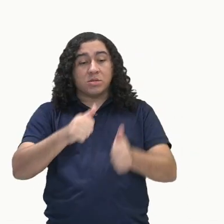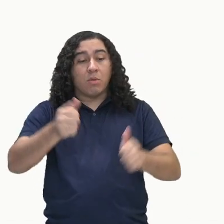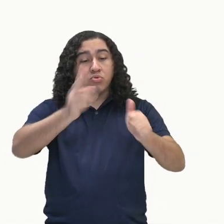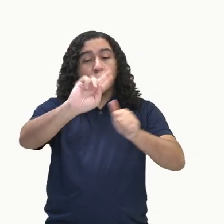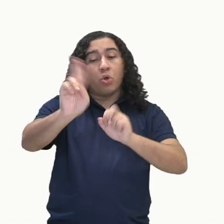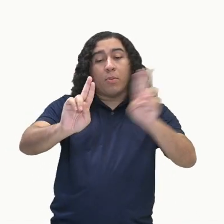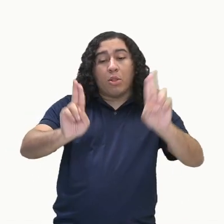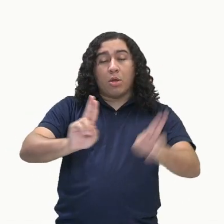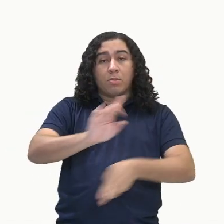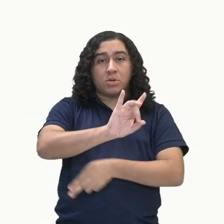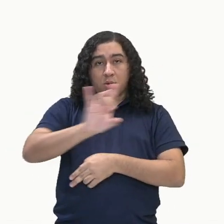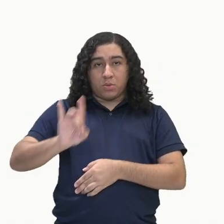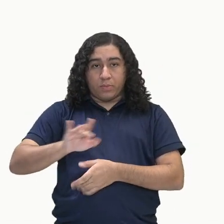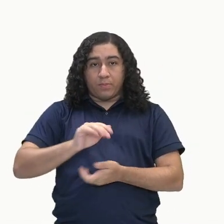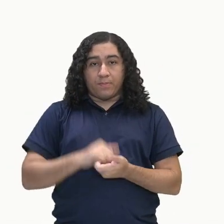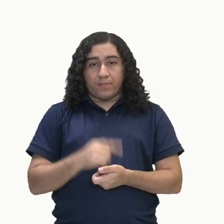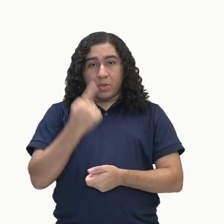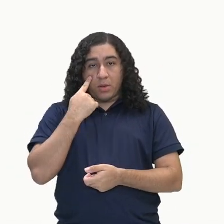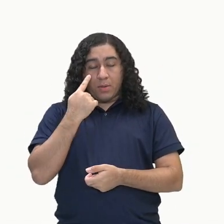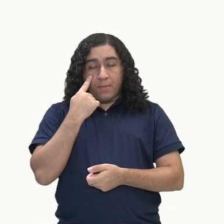o nosso polígono aí número 1